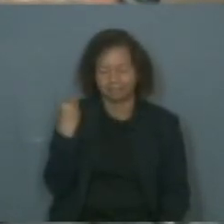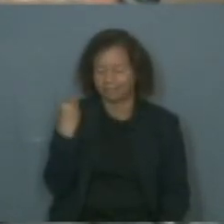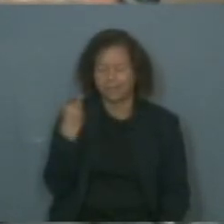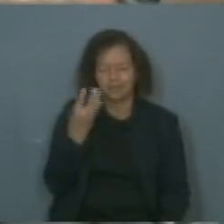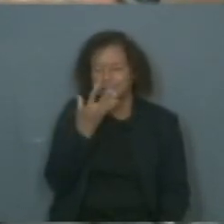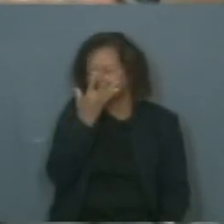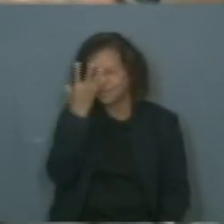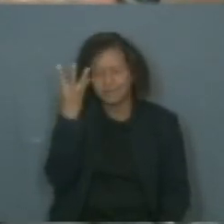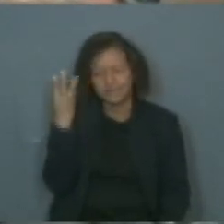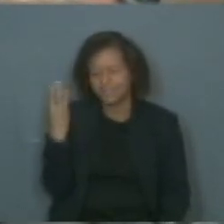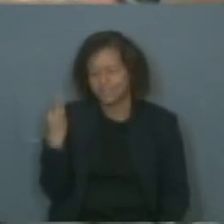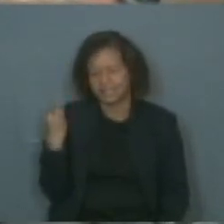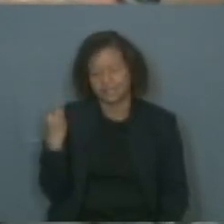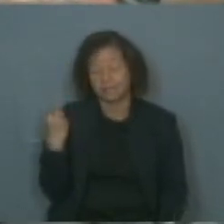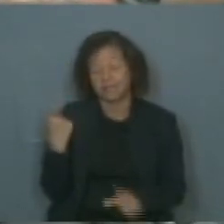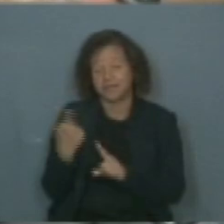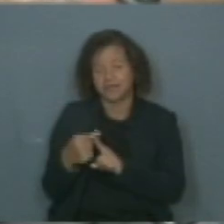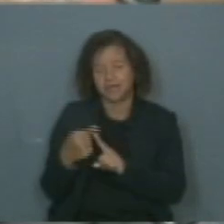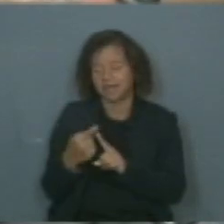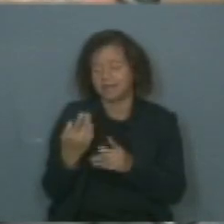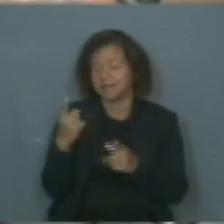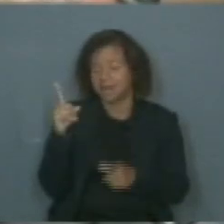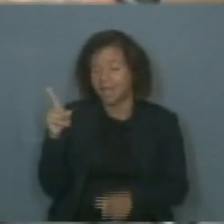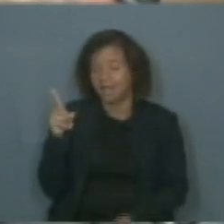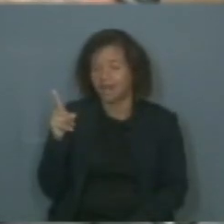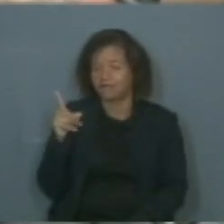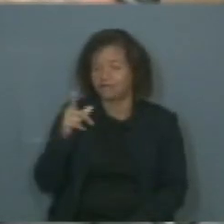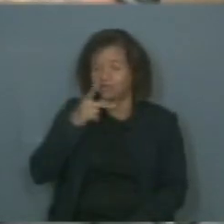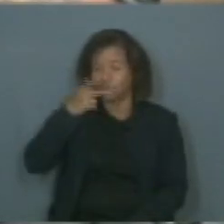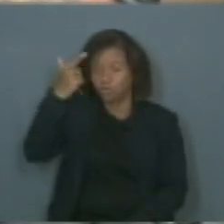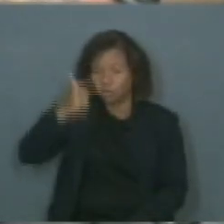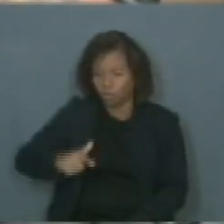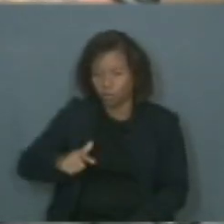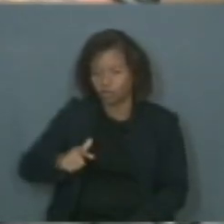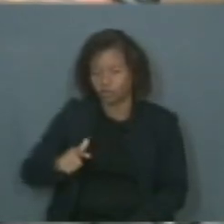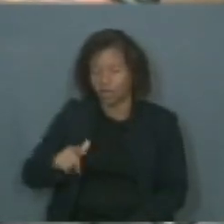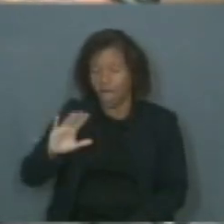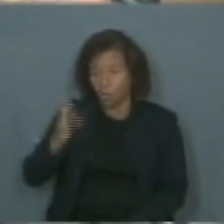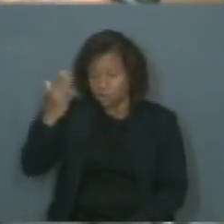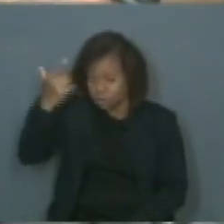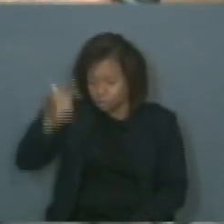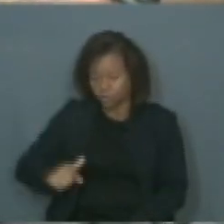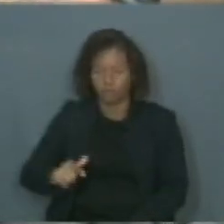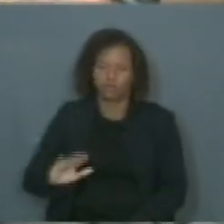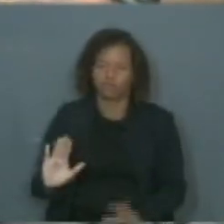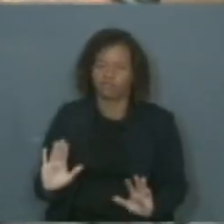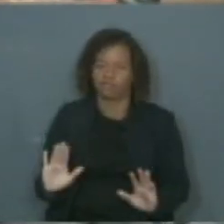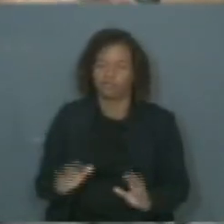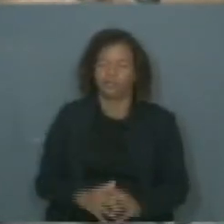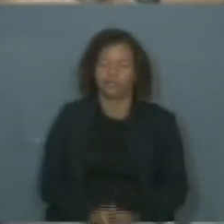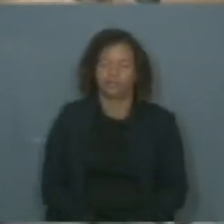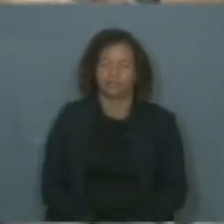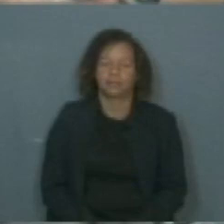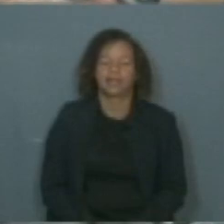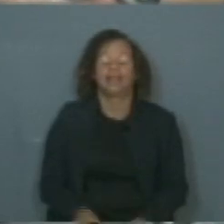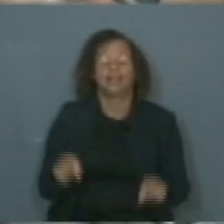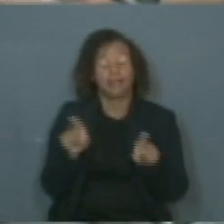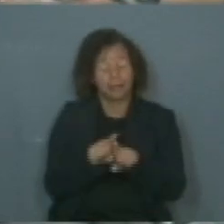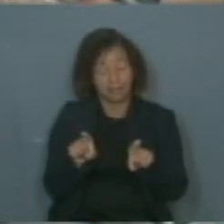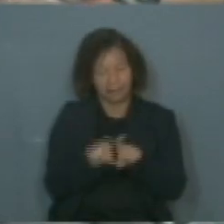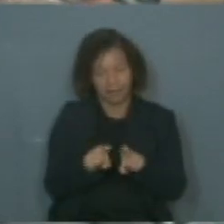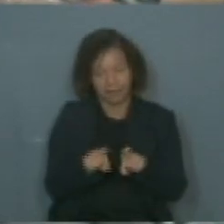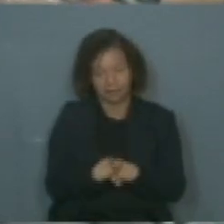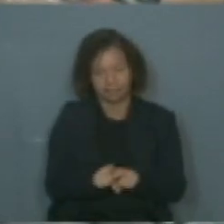ser esquecida. Porque para que ela não seja repetida. Para que ela não seja repetida. Ao mesmo